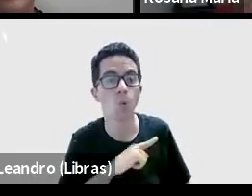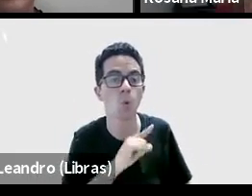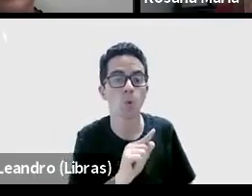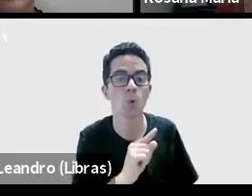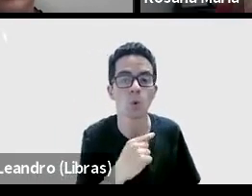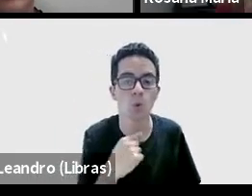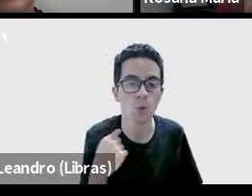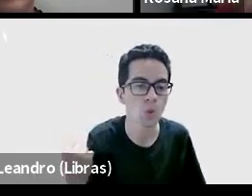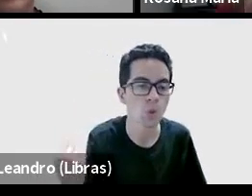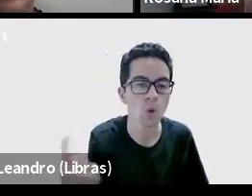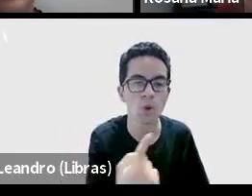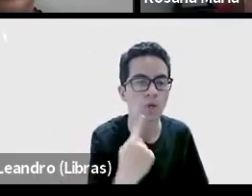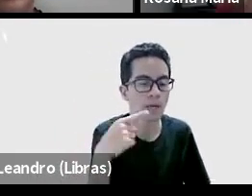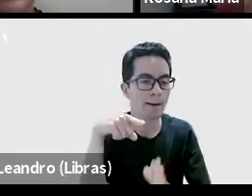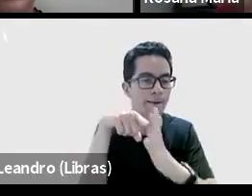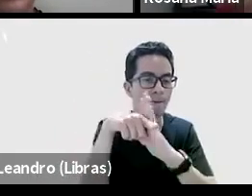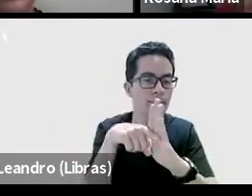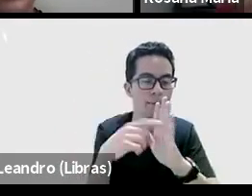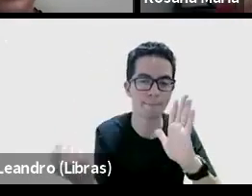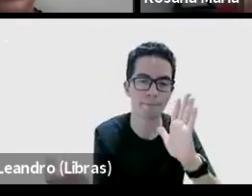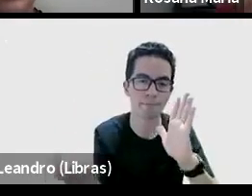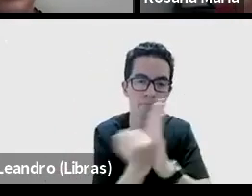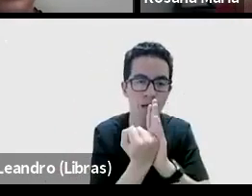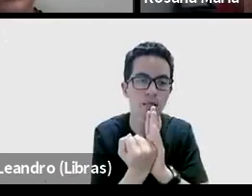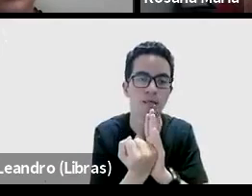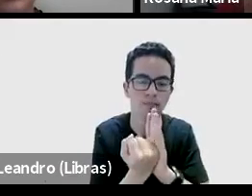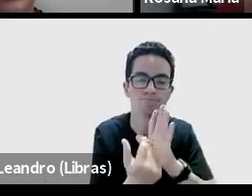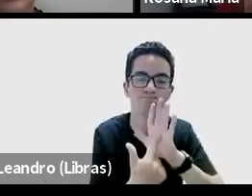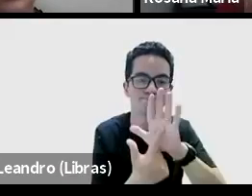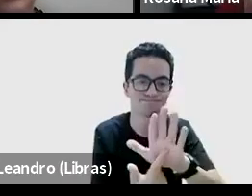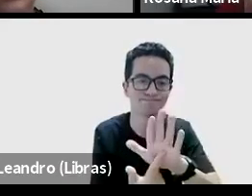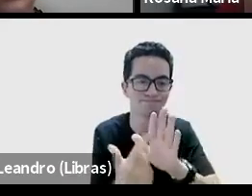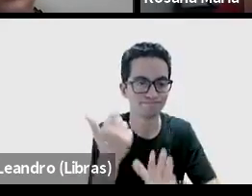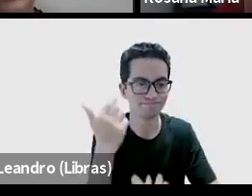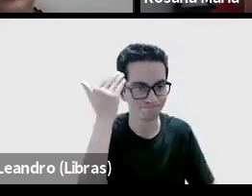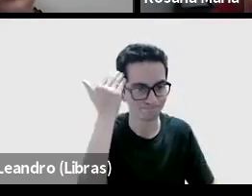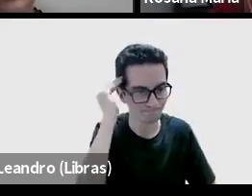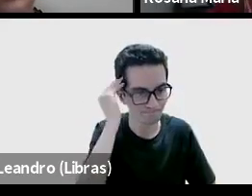esse pesquisador marca esse posicionamento, né? Então,